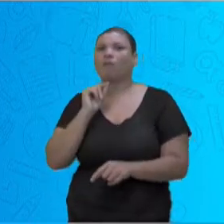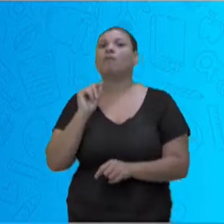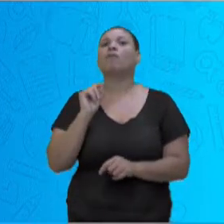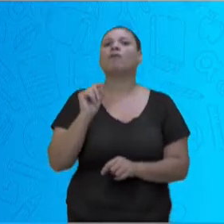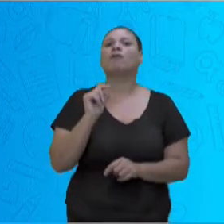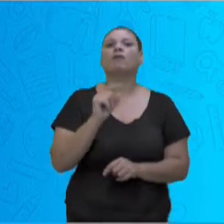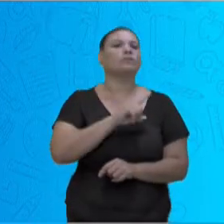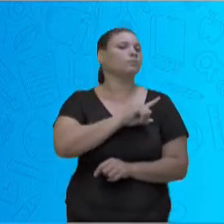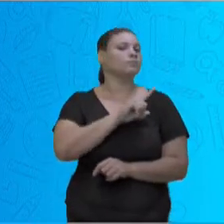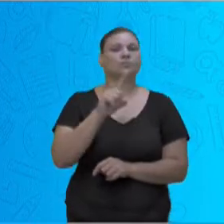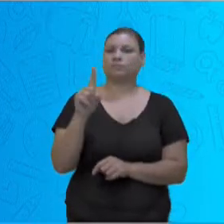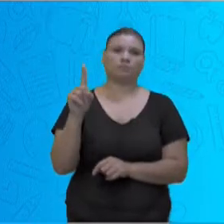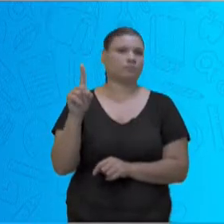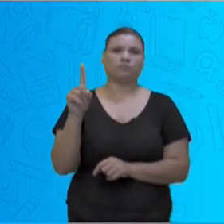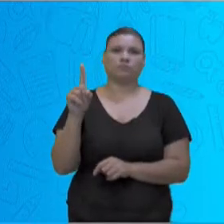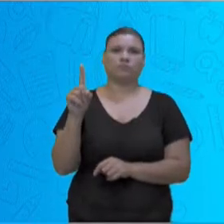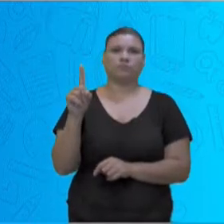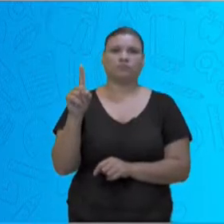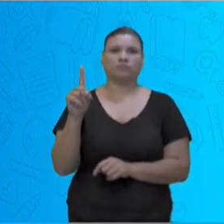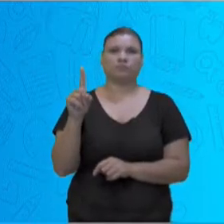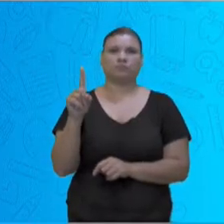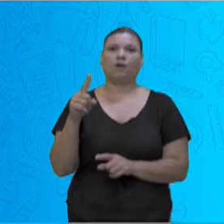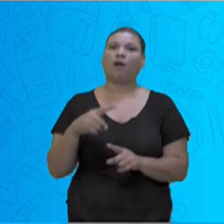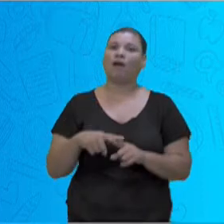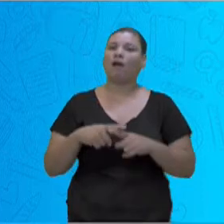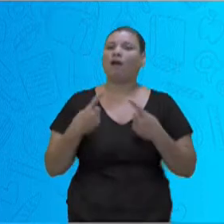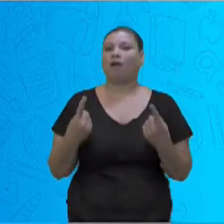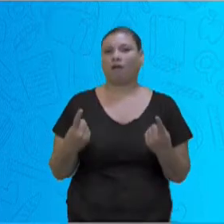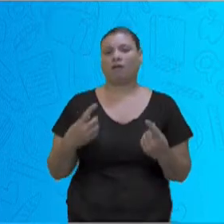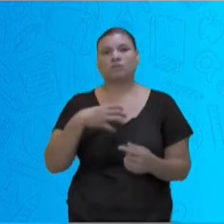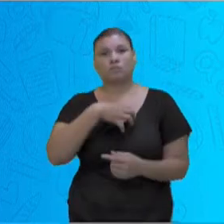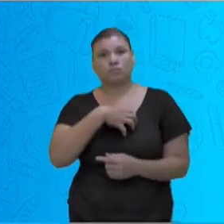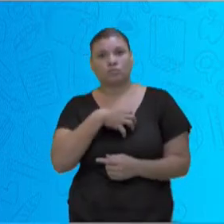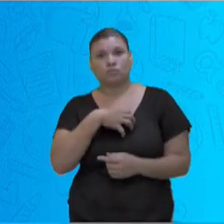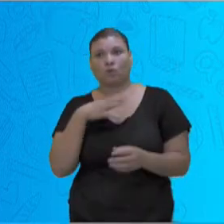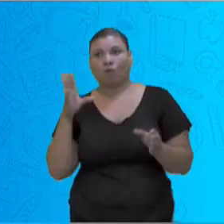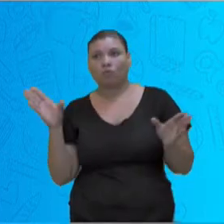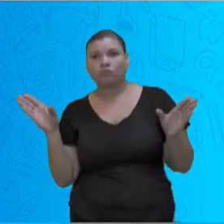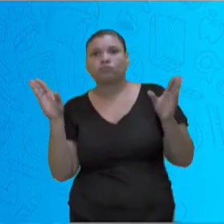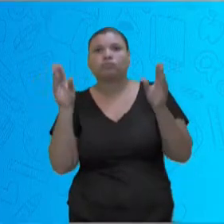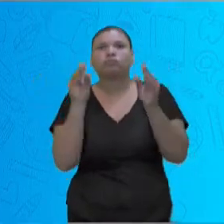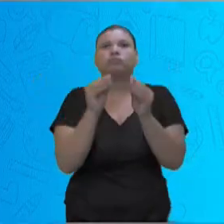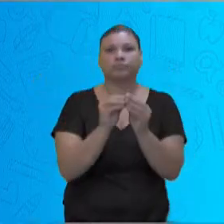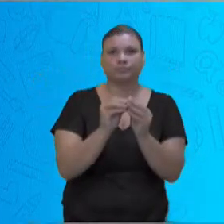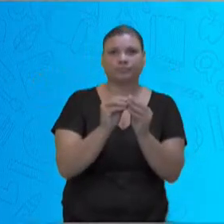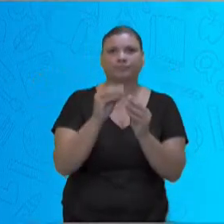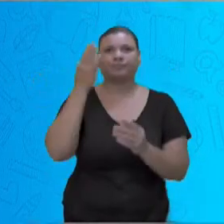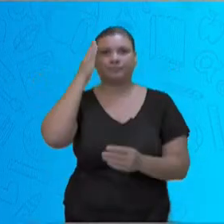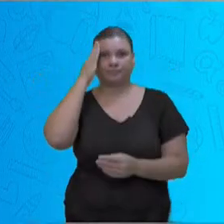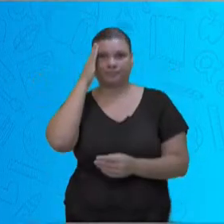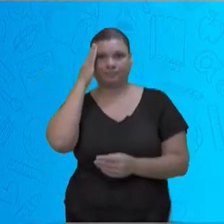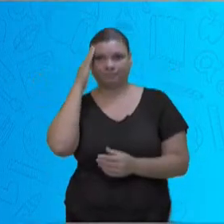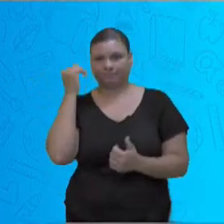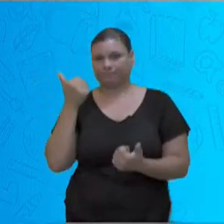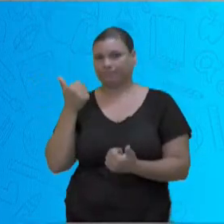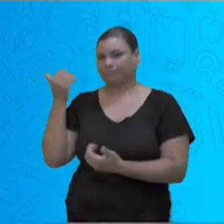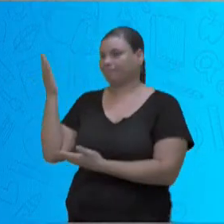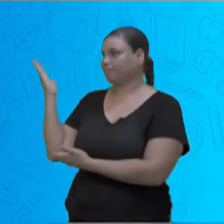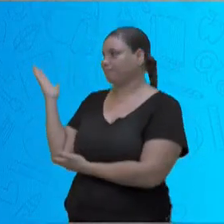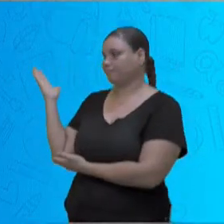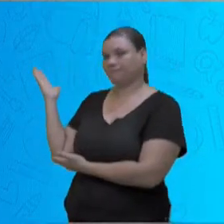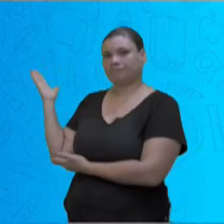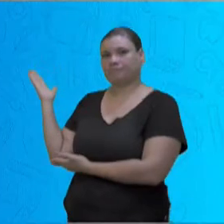that isn't. É muito simples. Então a gente unifica e a gente não precisa falar is